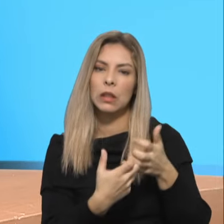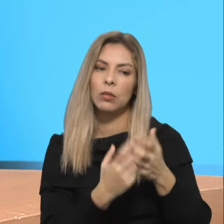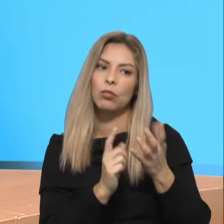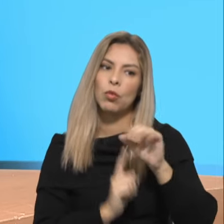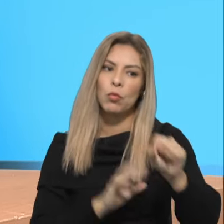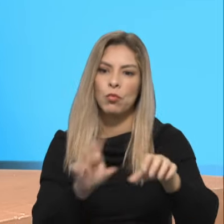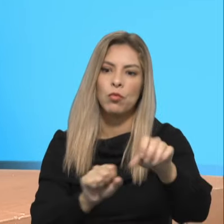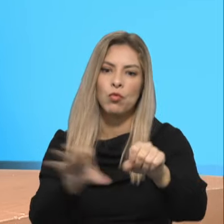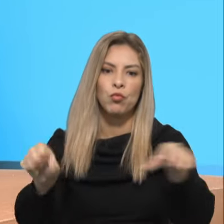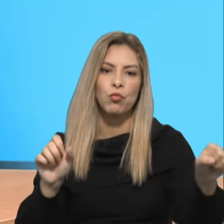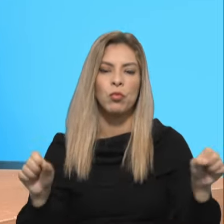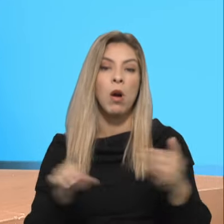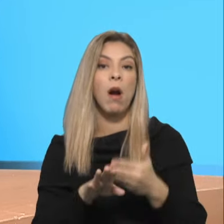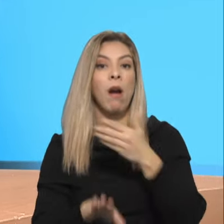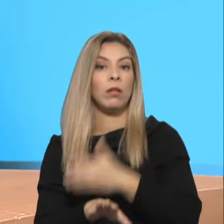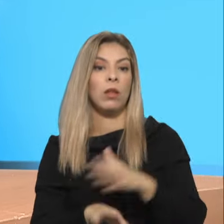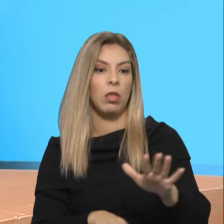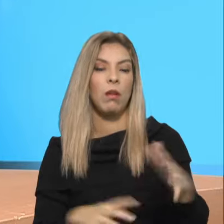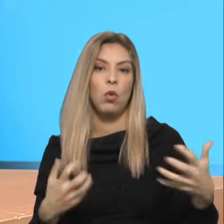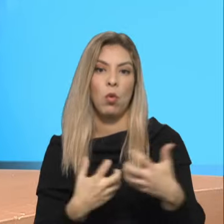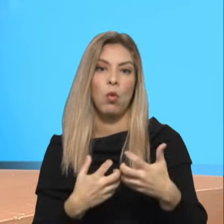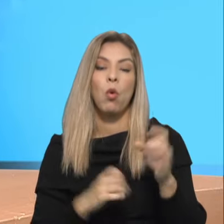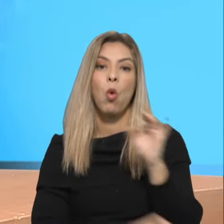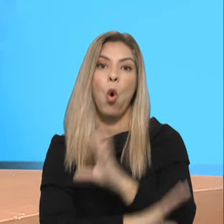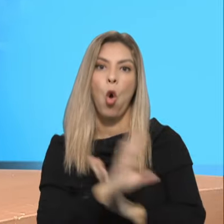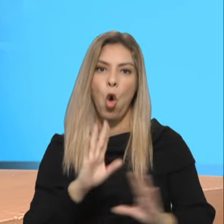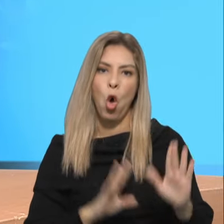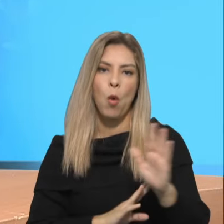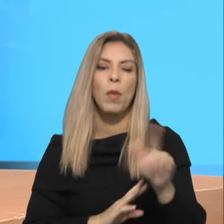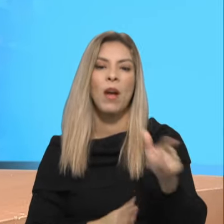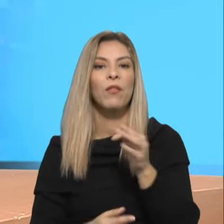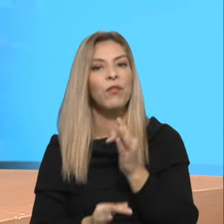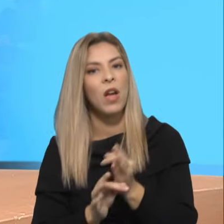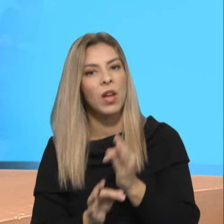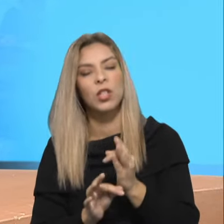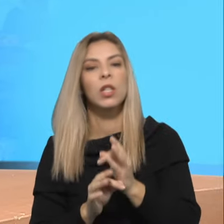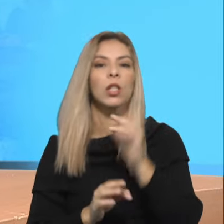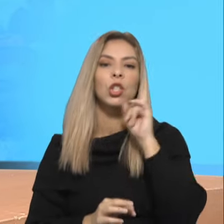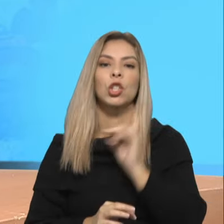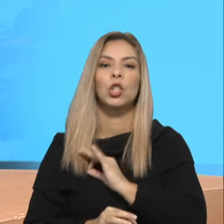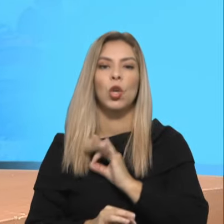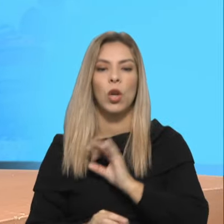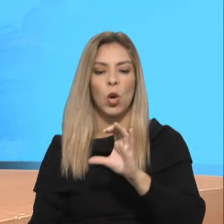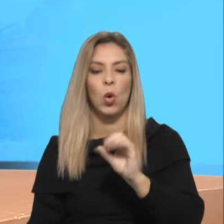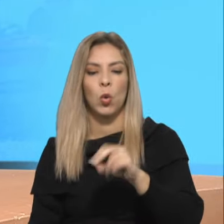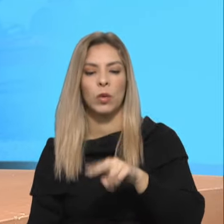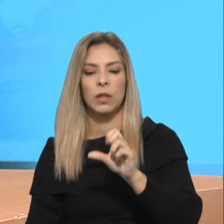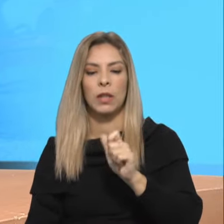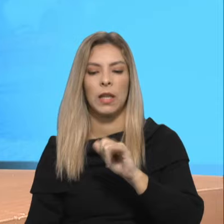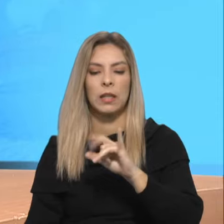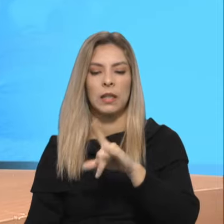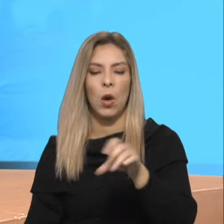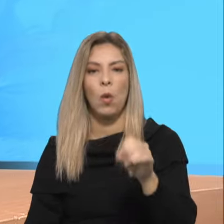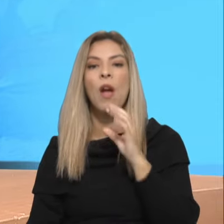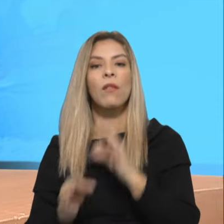nessa altura já estava introduzida na Europa a festa da Imaculada Conceição. Por acaso falava-se mais de Conceição do que Imaculada, era a festa da